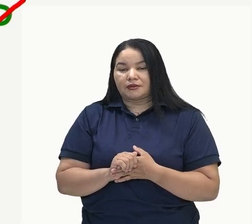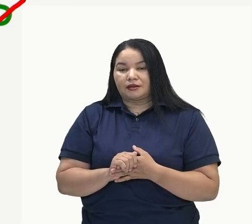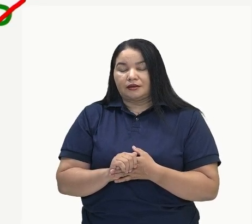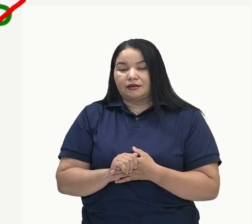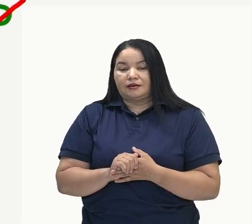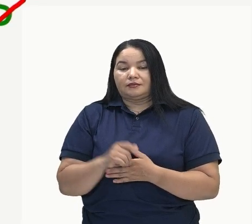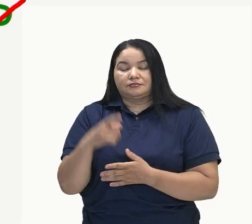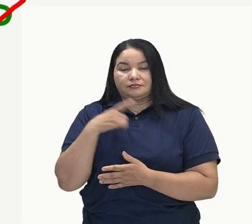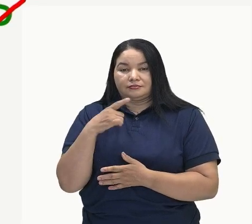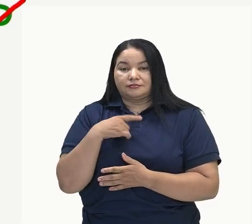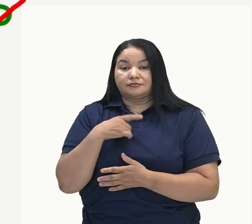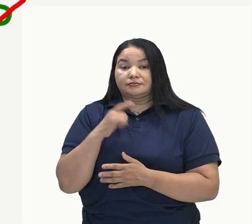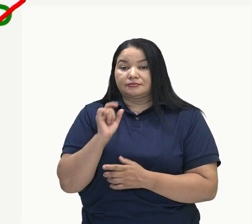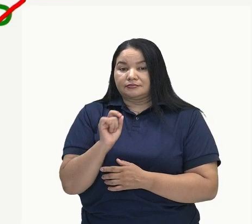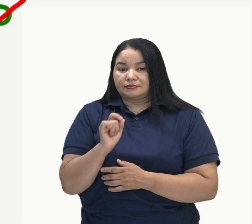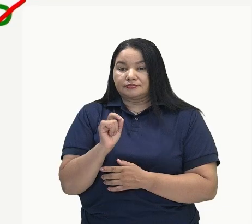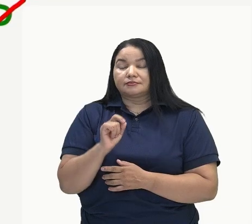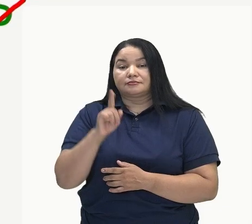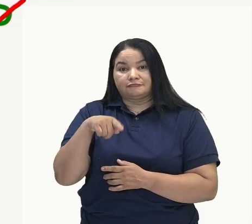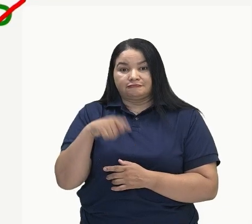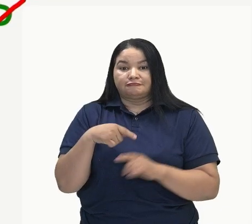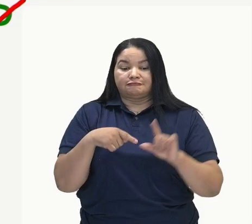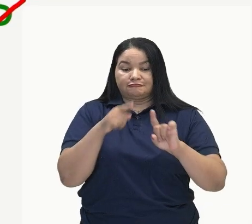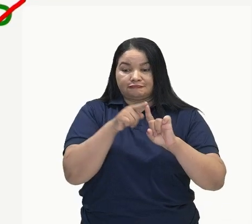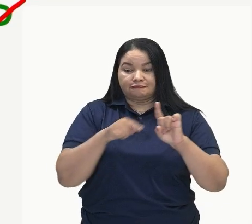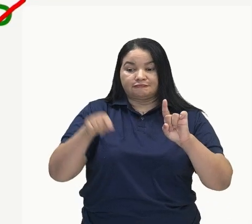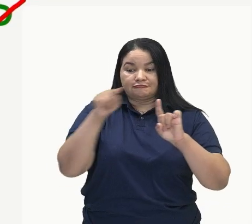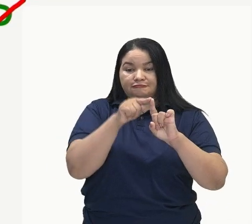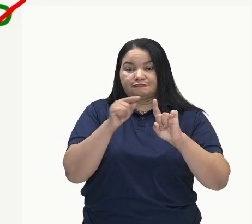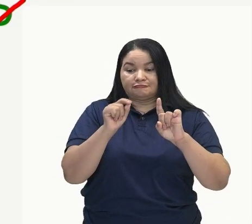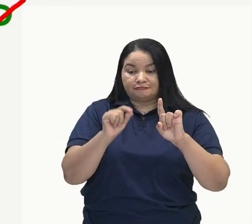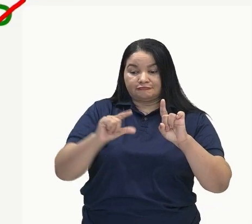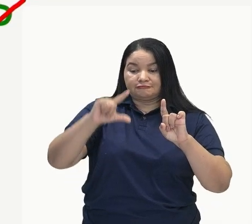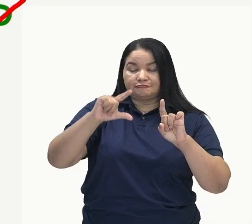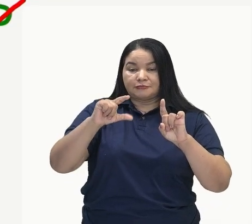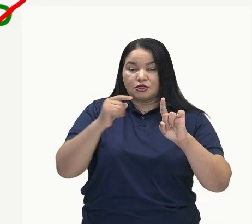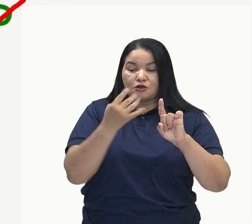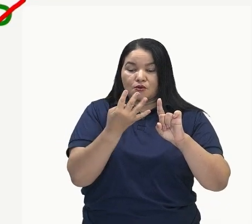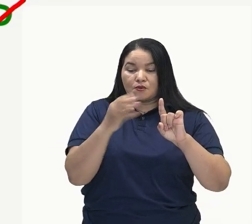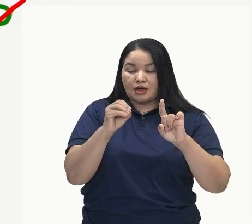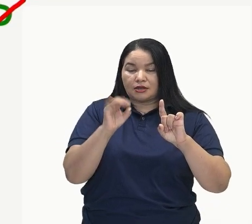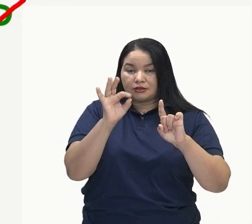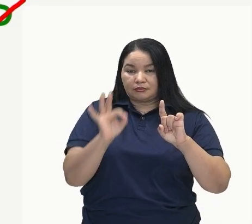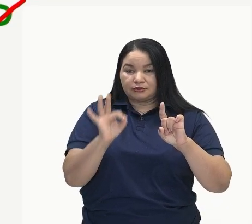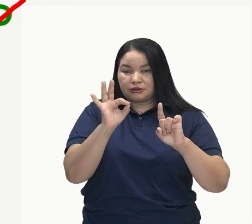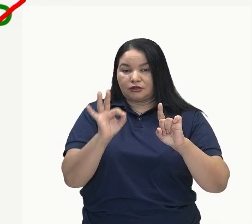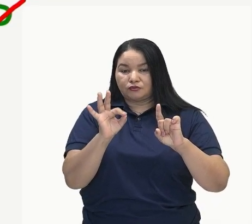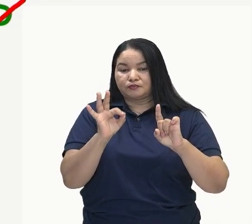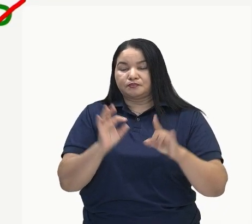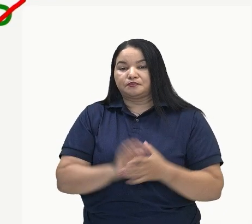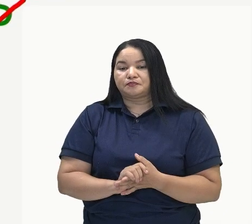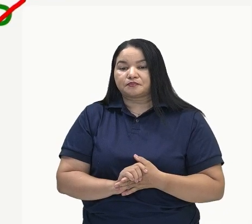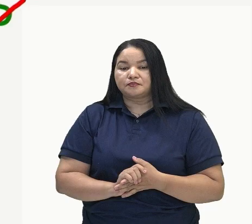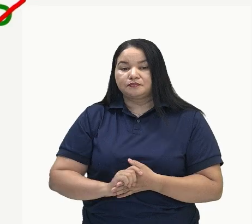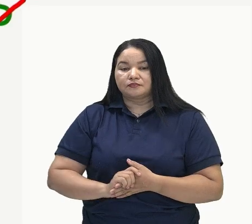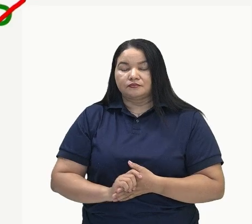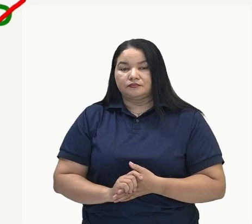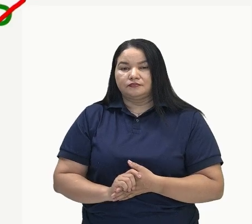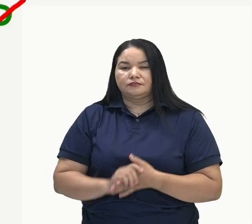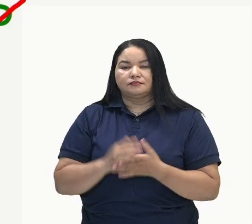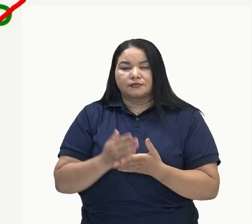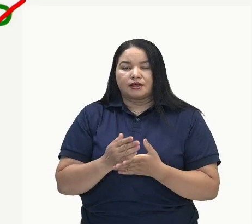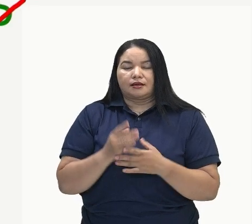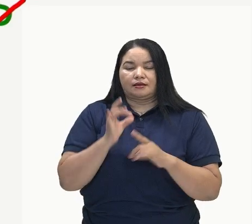temos exatamente aquela fatia lá de 40%. É 144 graus. E assim eu faço com